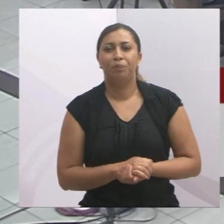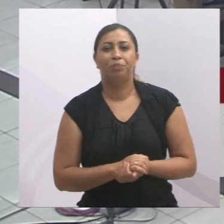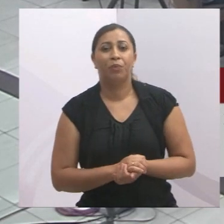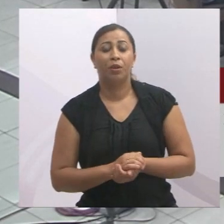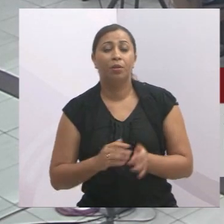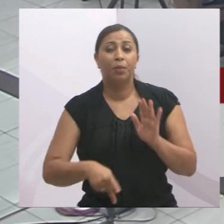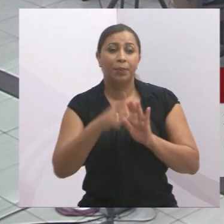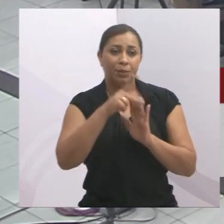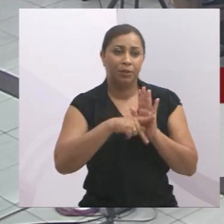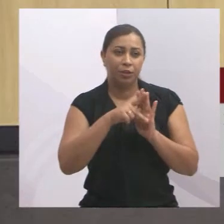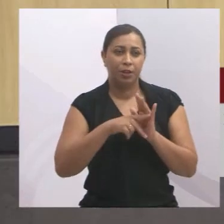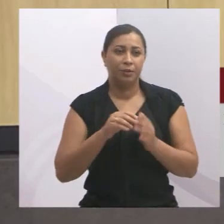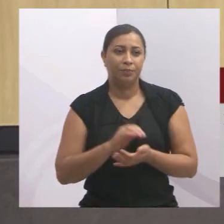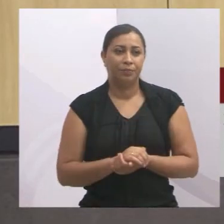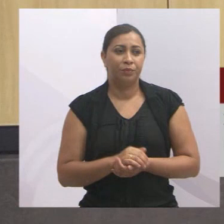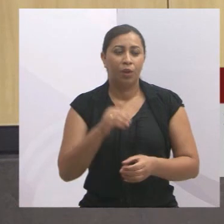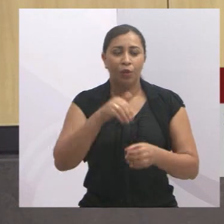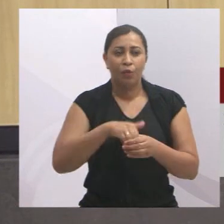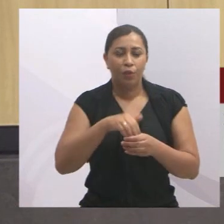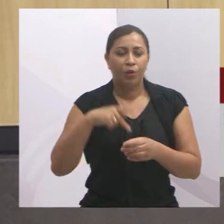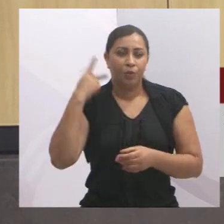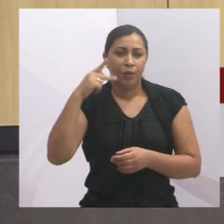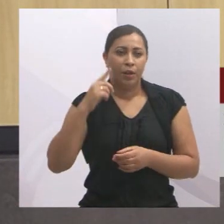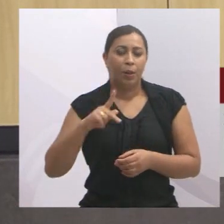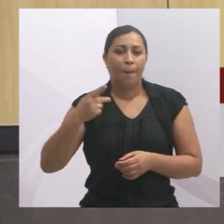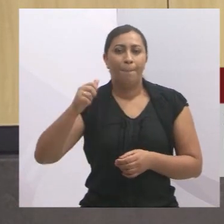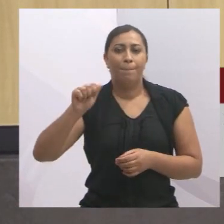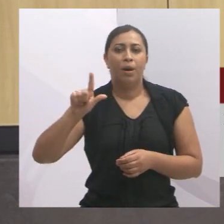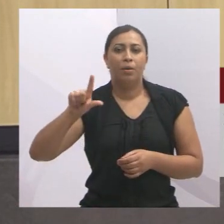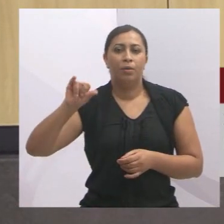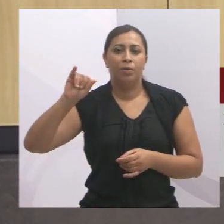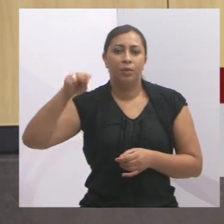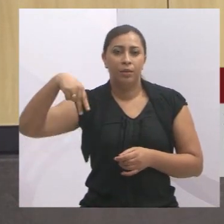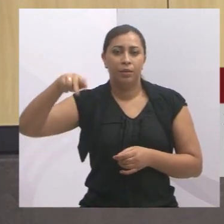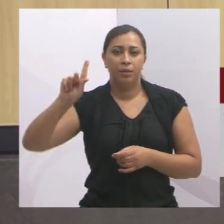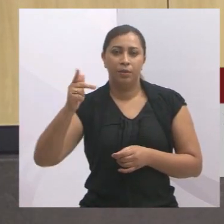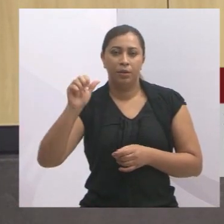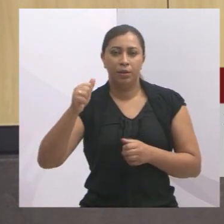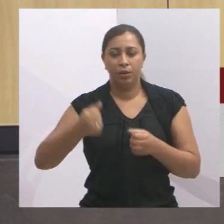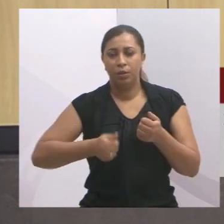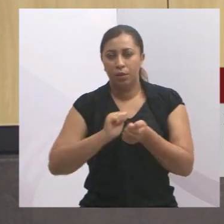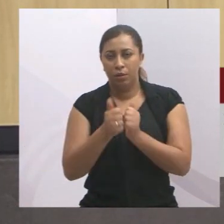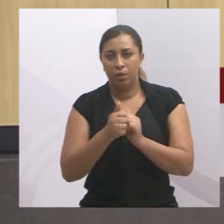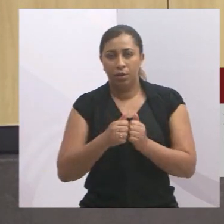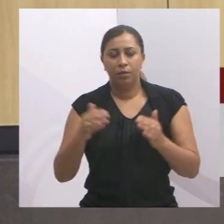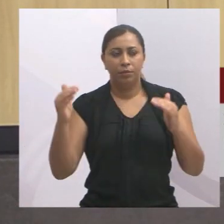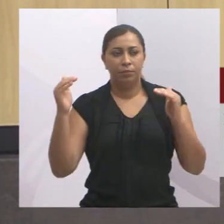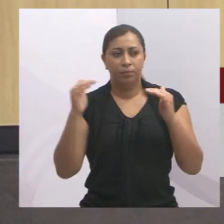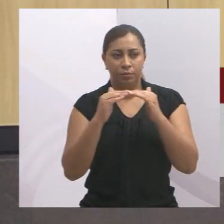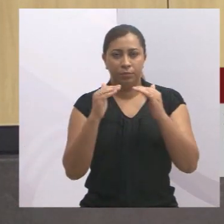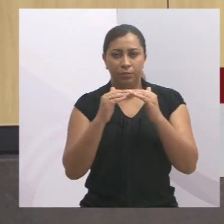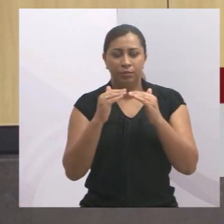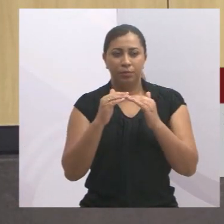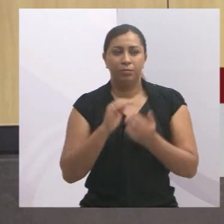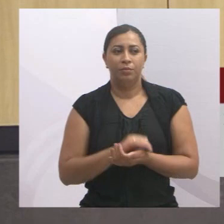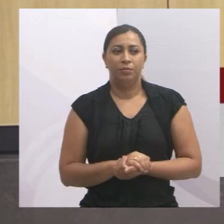regimental. Como vota o vereador Paulinho do Esporte, favorável.